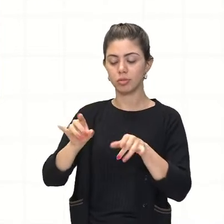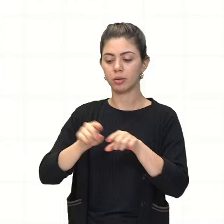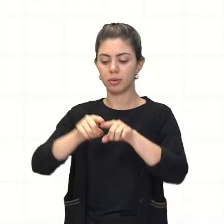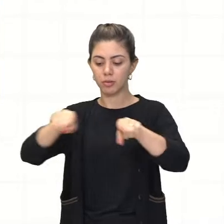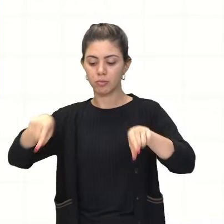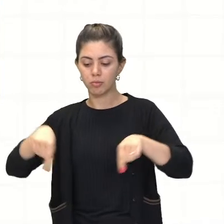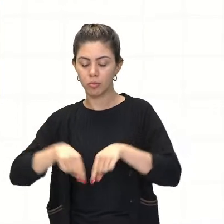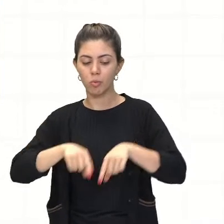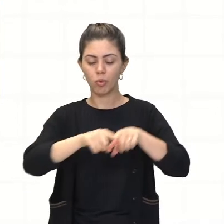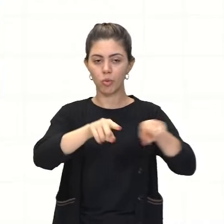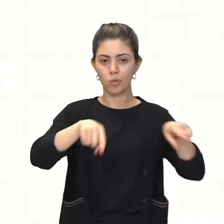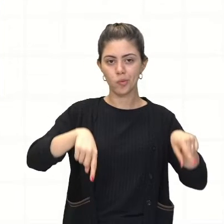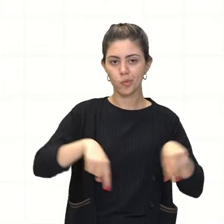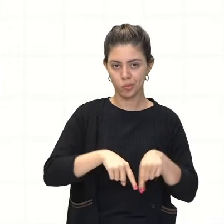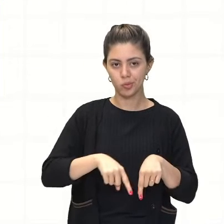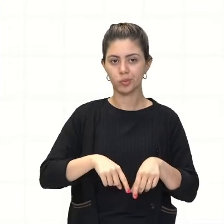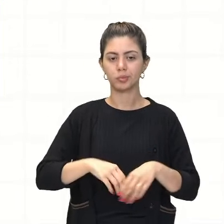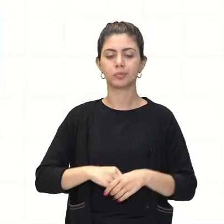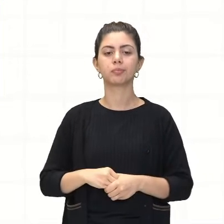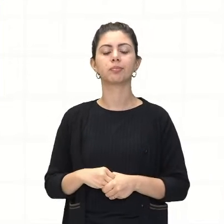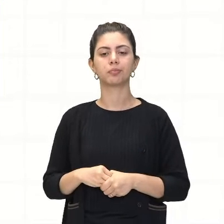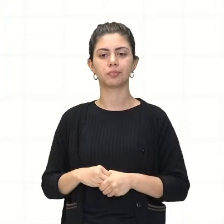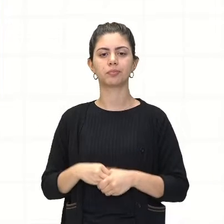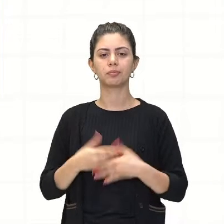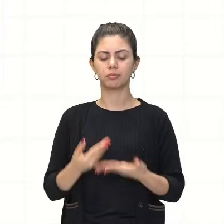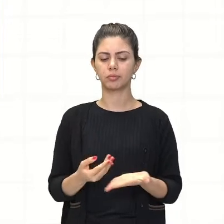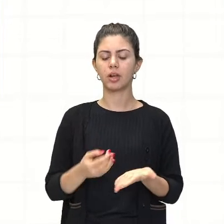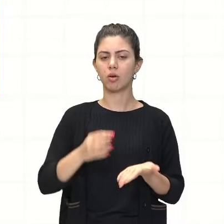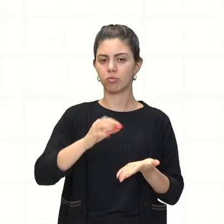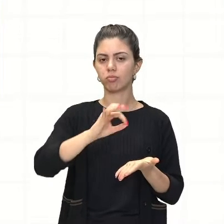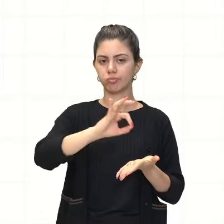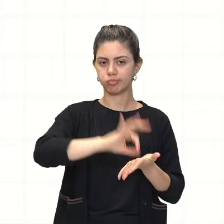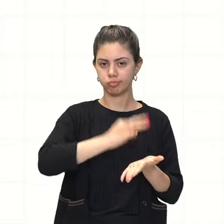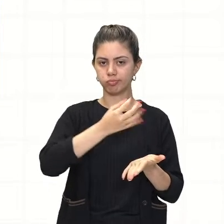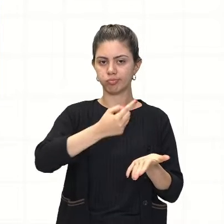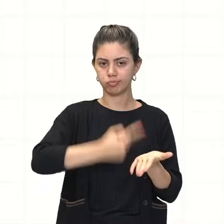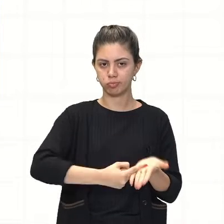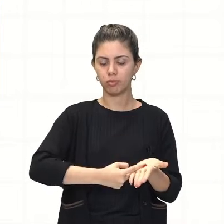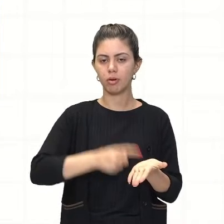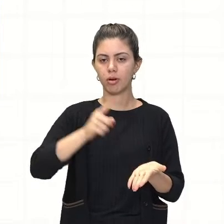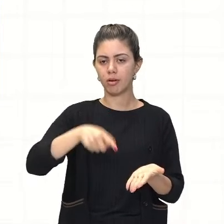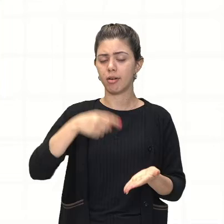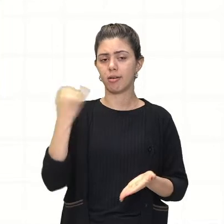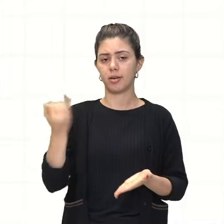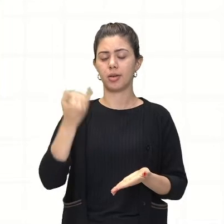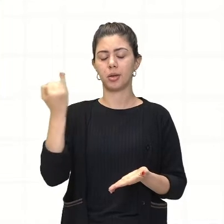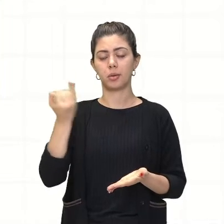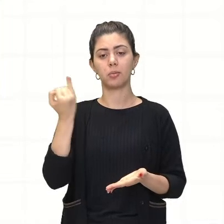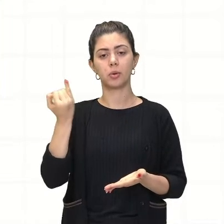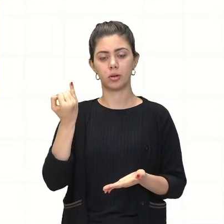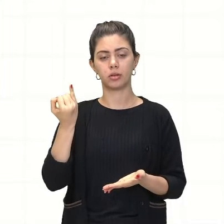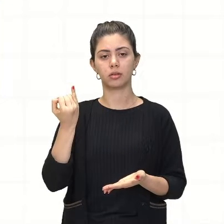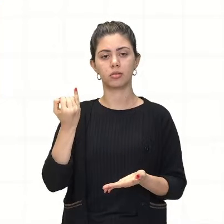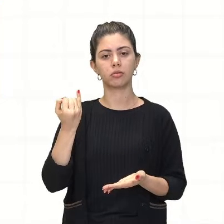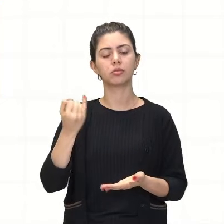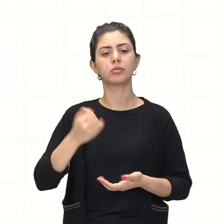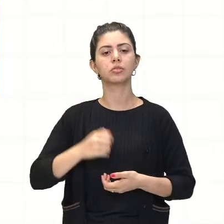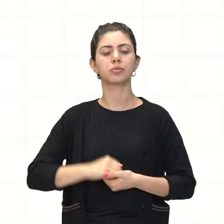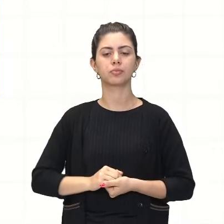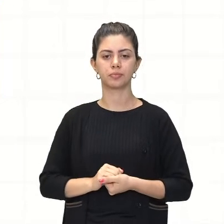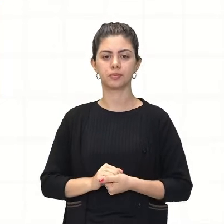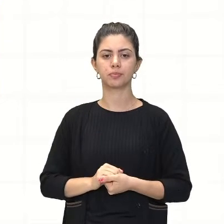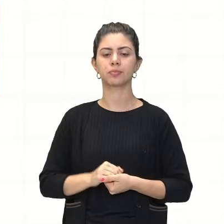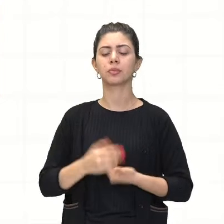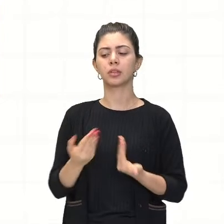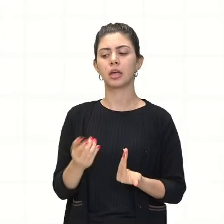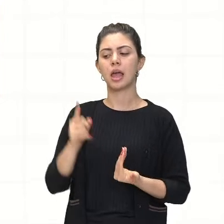Tratado de Zamora, ela é indispensável é um dispositivo jurídico